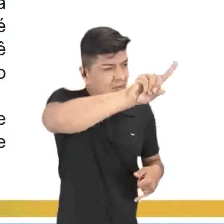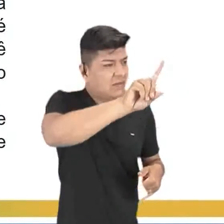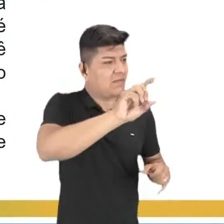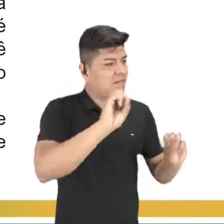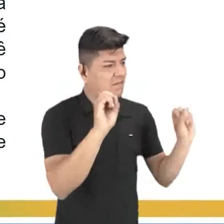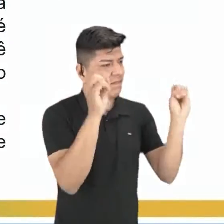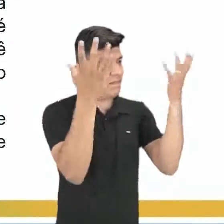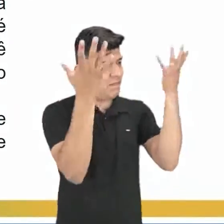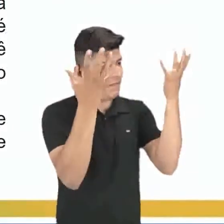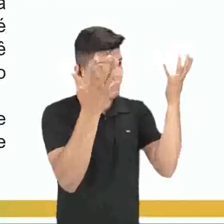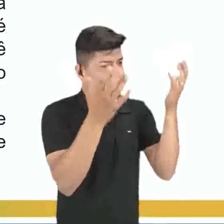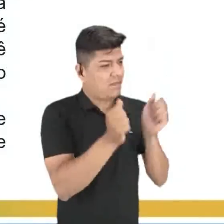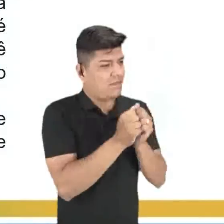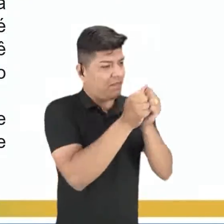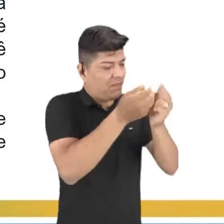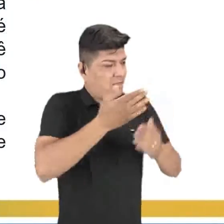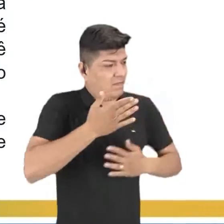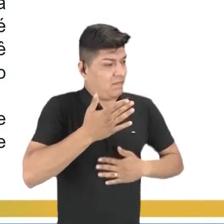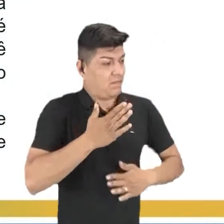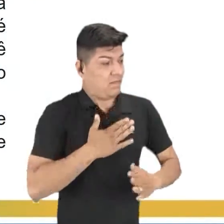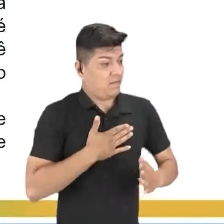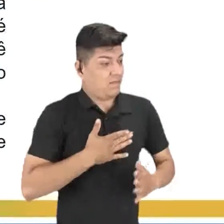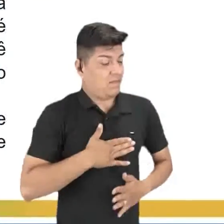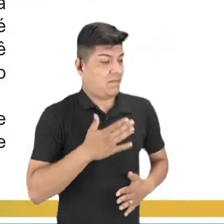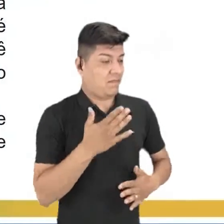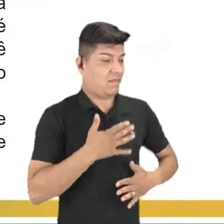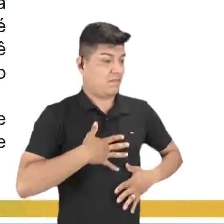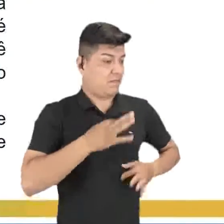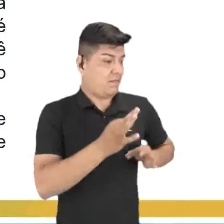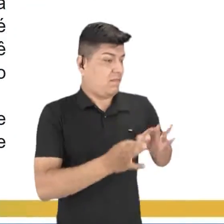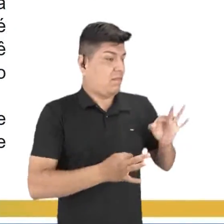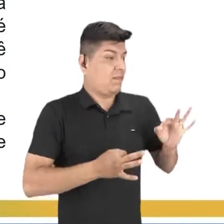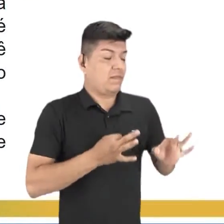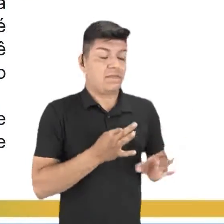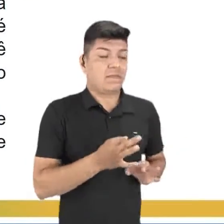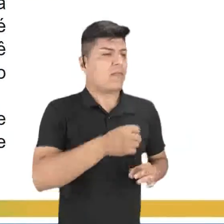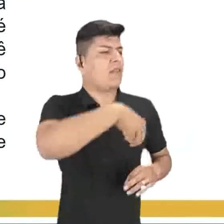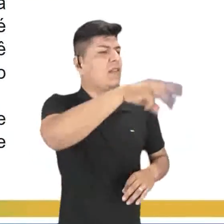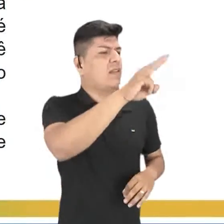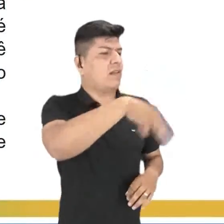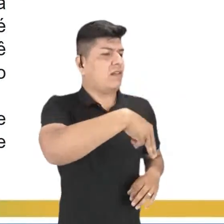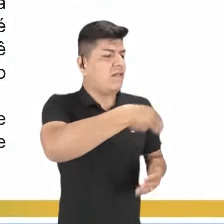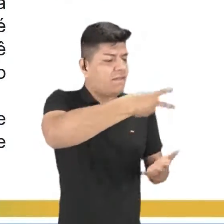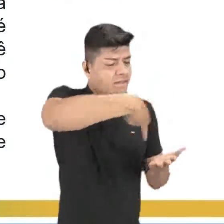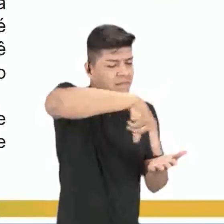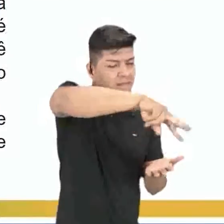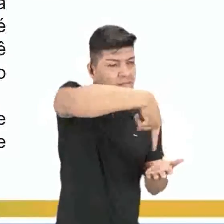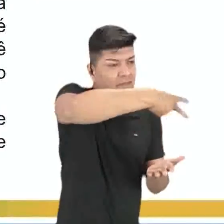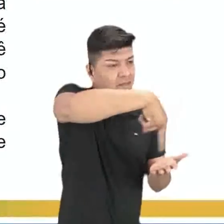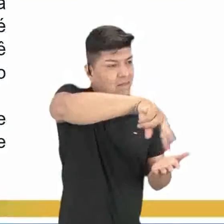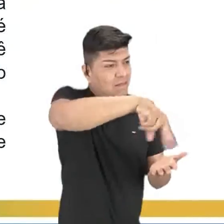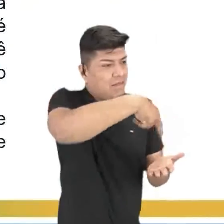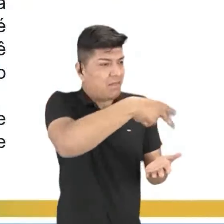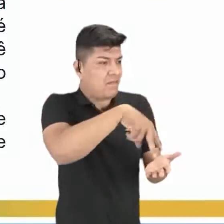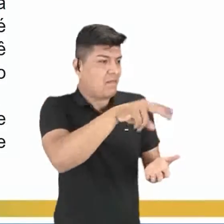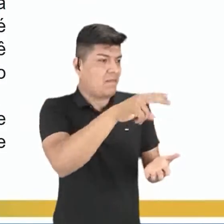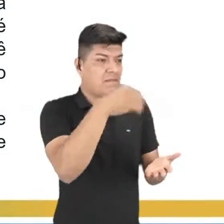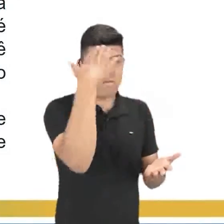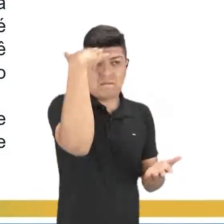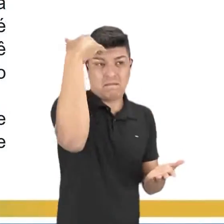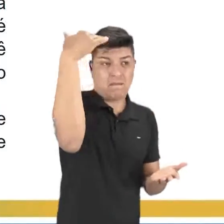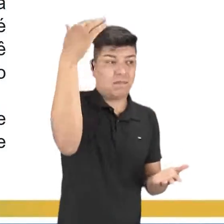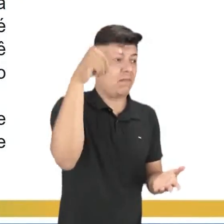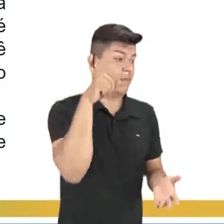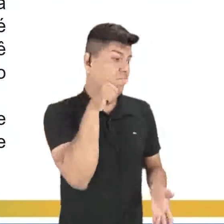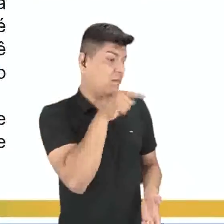da baronesa, fazendo parte do vestido e da elegância? Quem é que vai dançar com ministros e diplomatas,